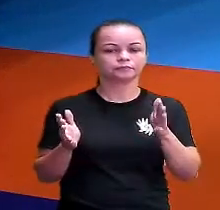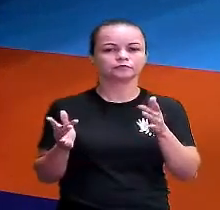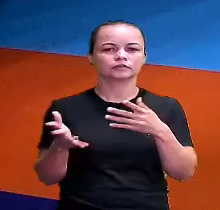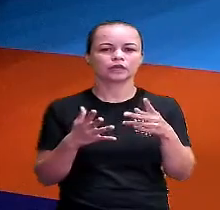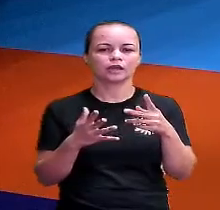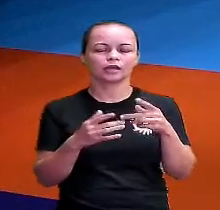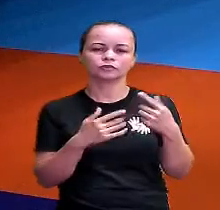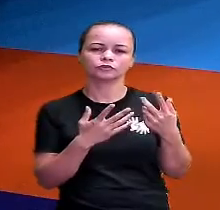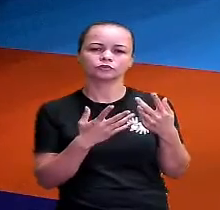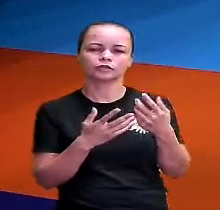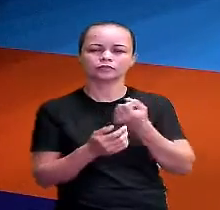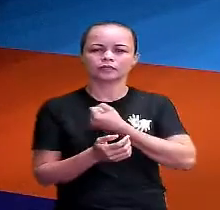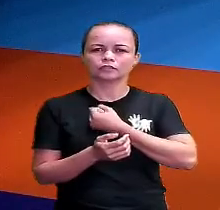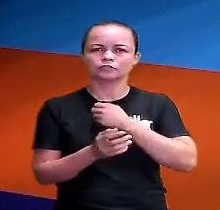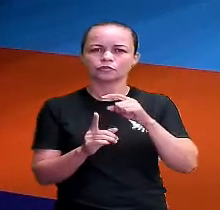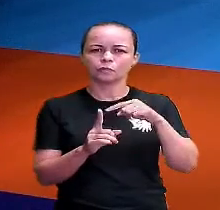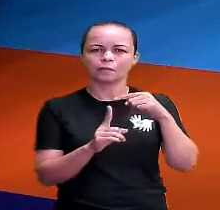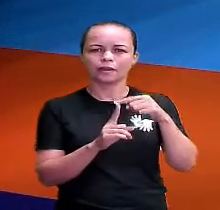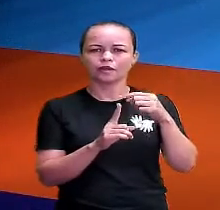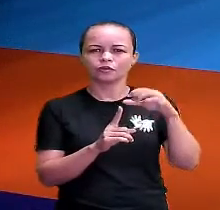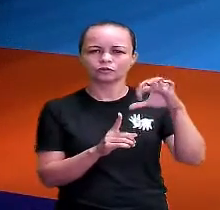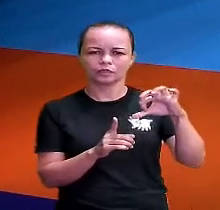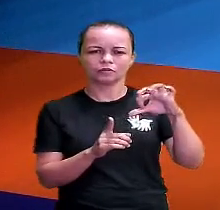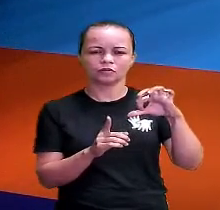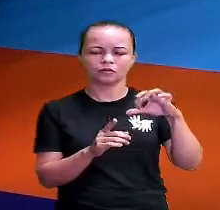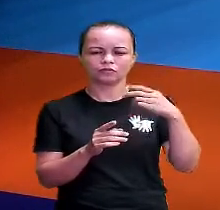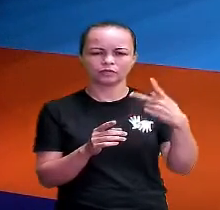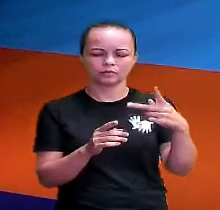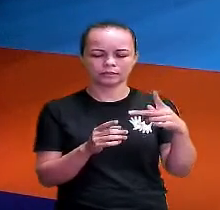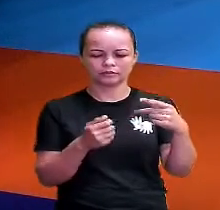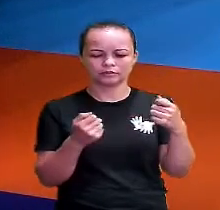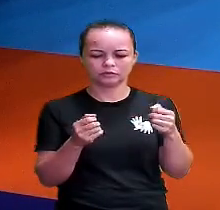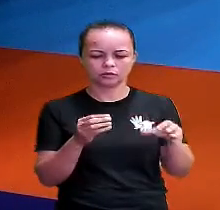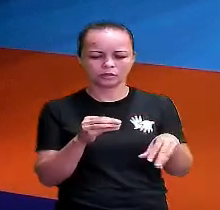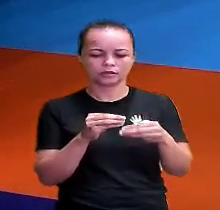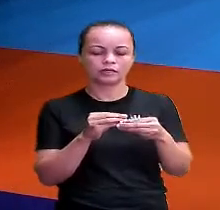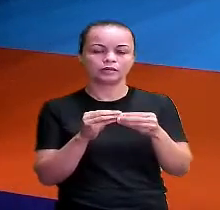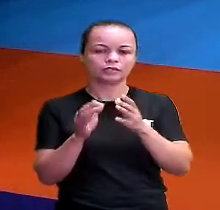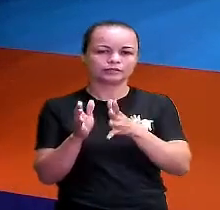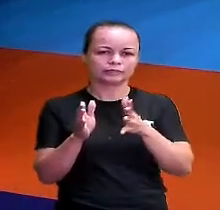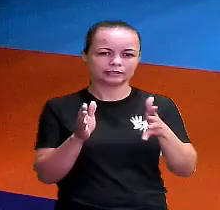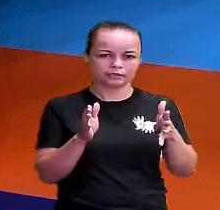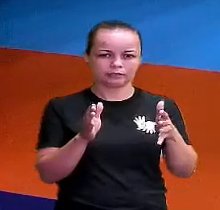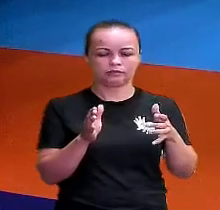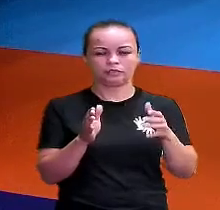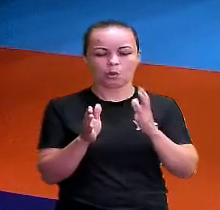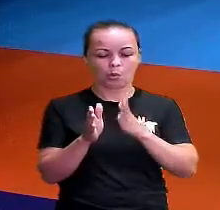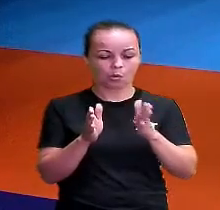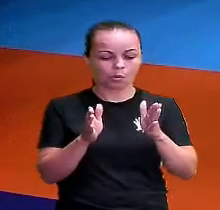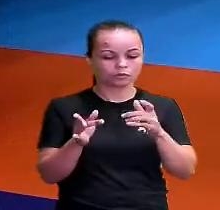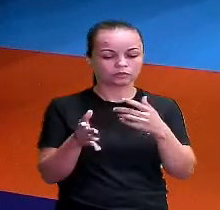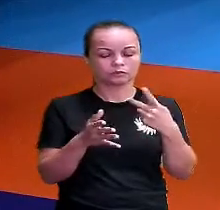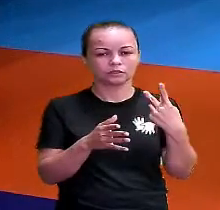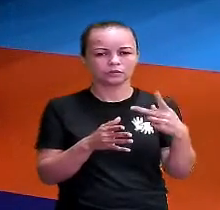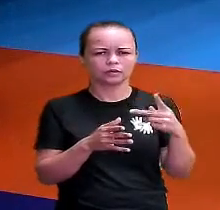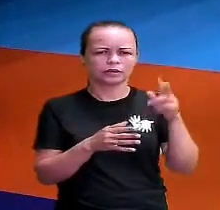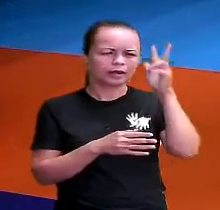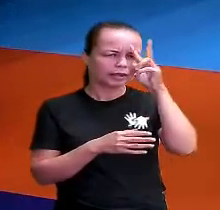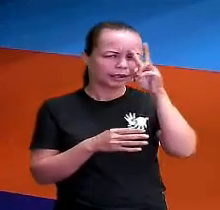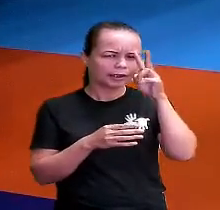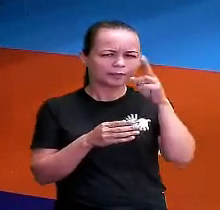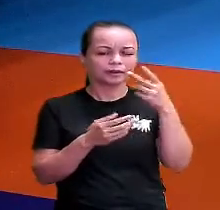seja maior do que 9, devemos acrescentar a esta quantidade a seguinte ordem. Lembra que eu sempre falo aqui,